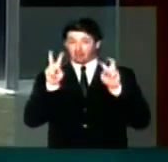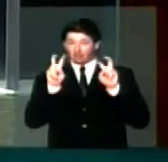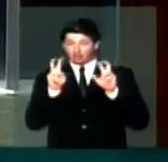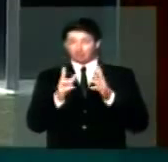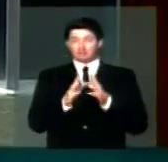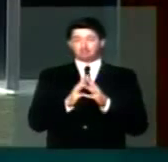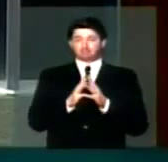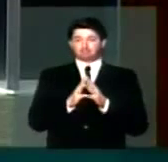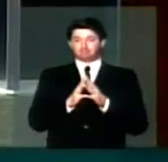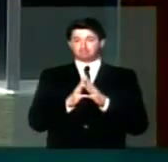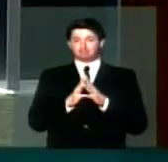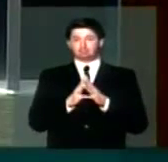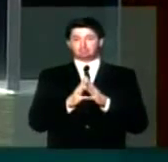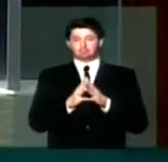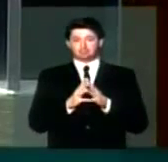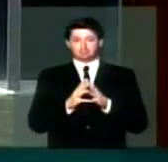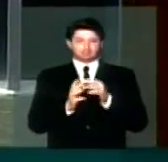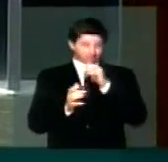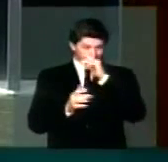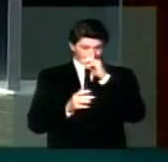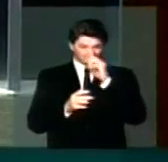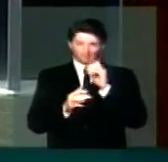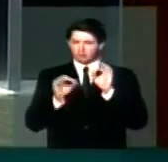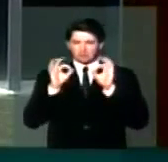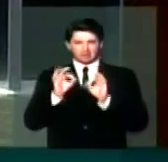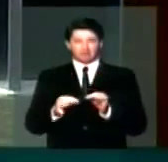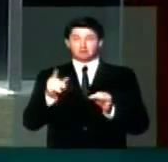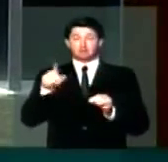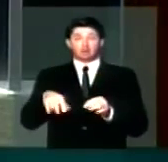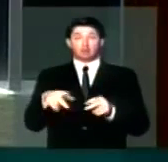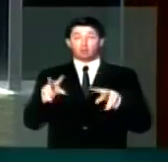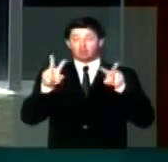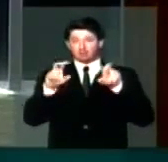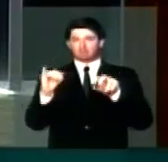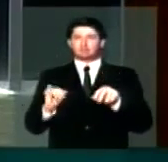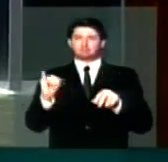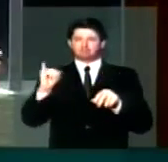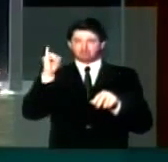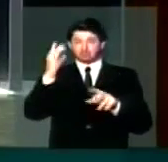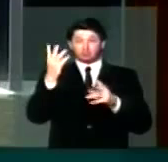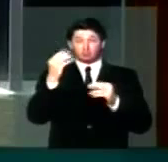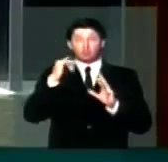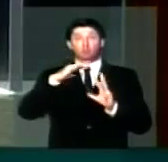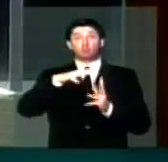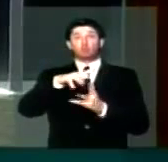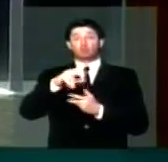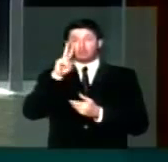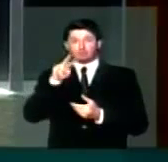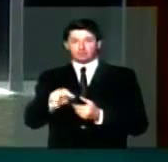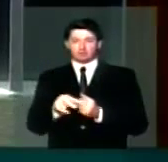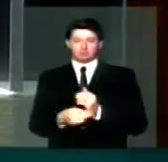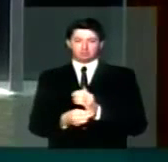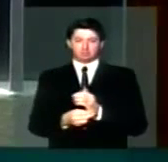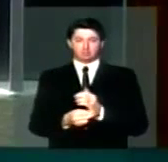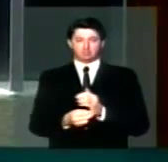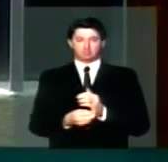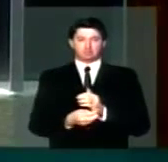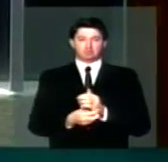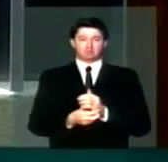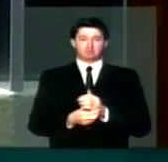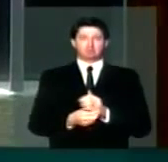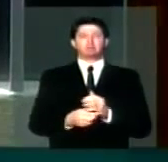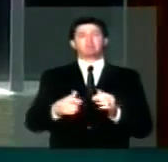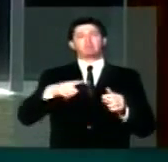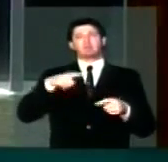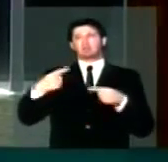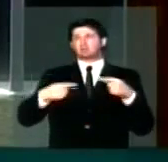tema que, sem dúvida alguma, é um tema de relevância internacional e que tem